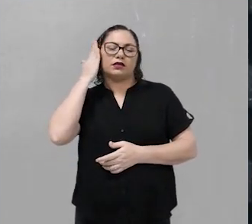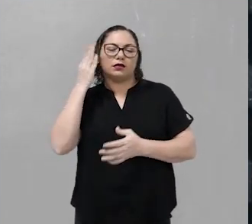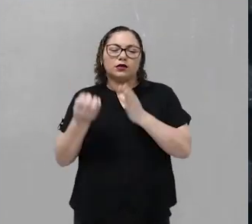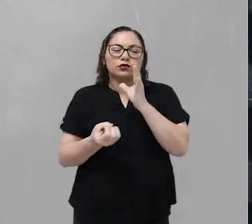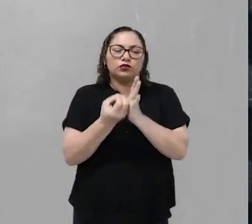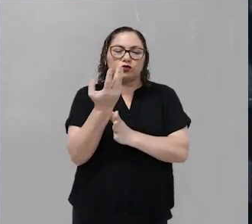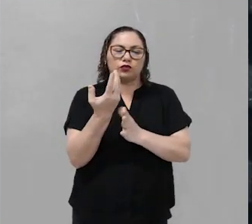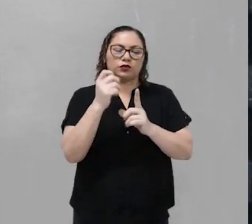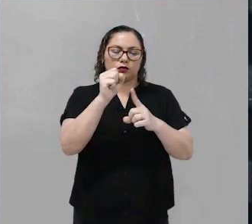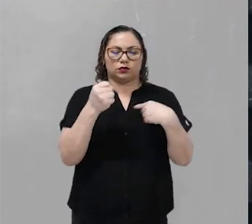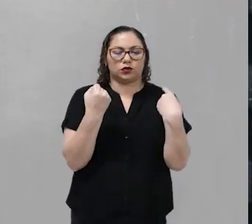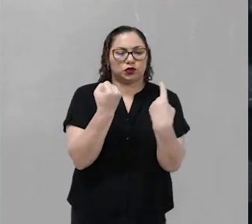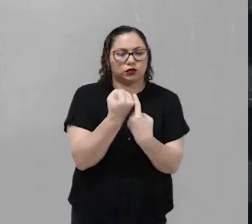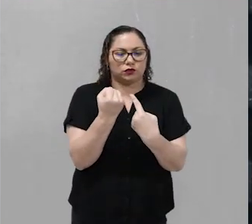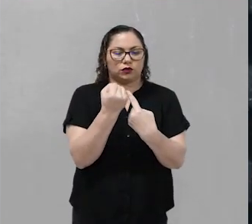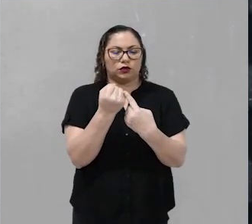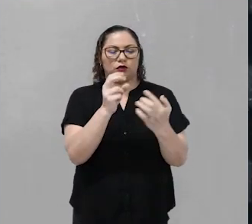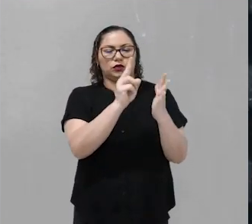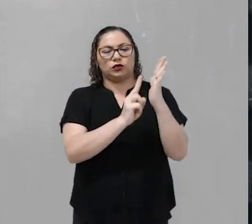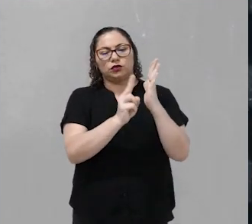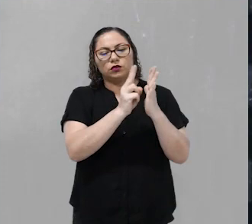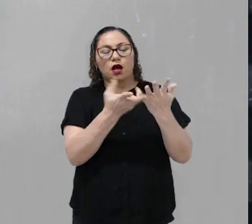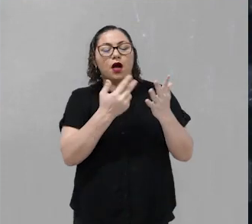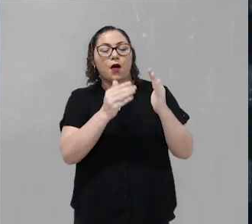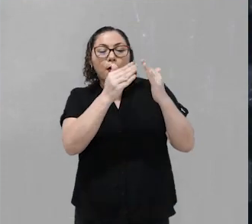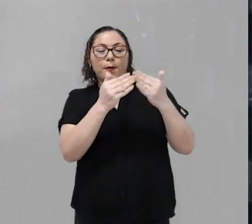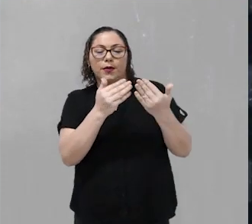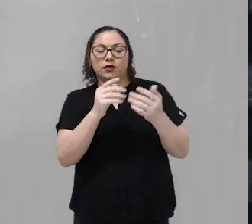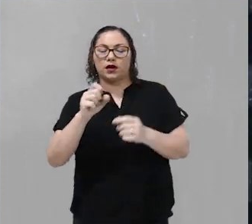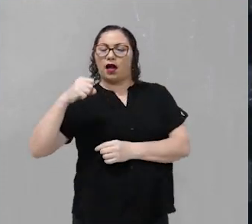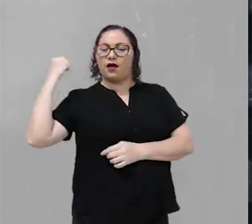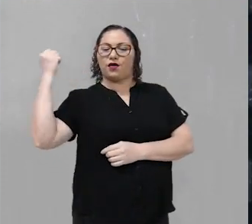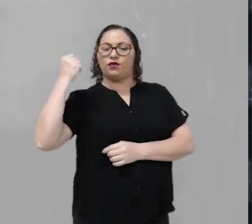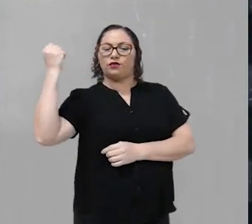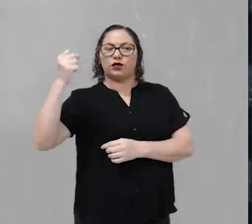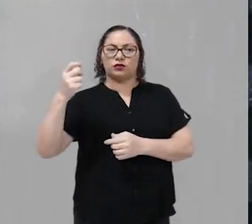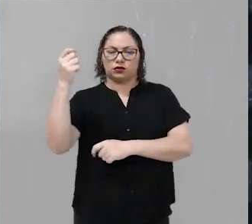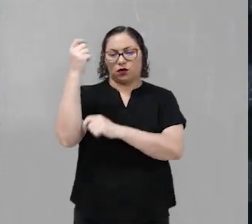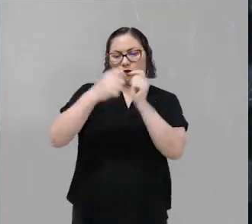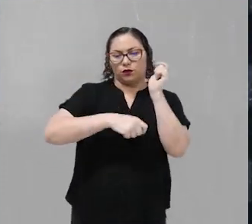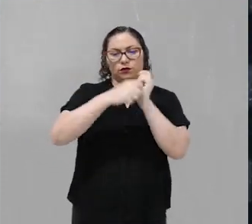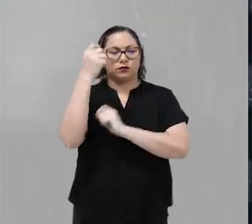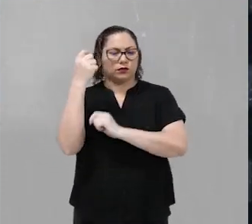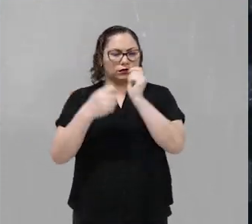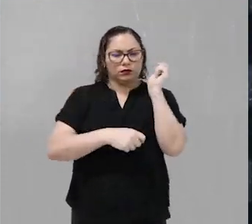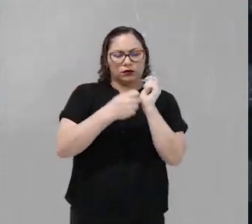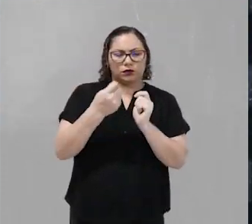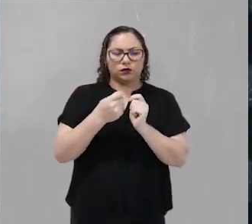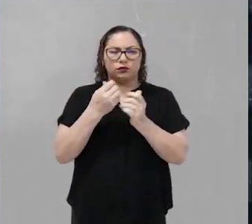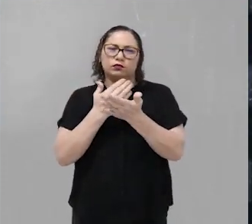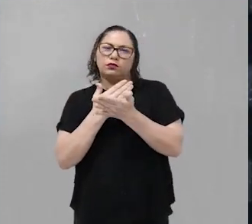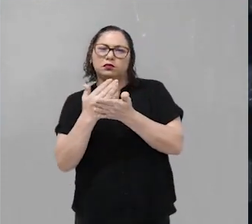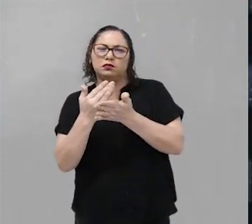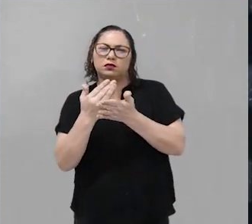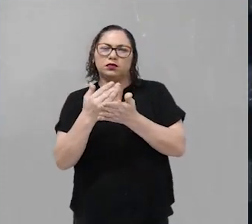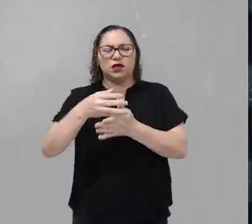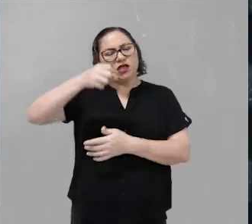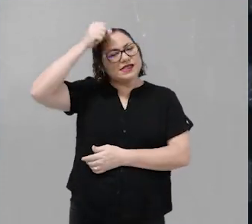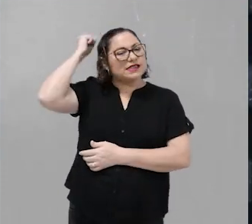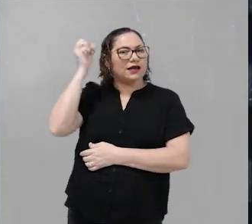sociologia urbana, a gente começa da Revolução Industrial. Revolução Industrial é um evento ali do século